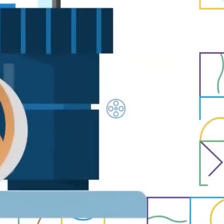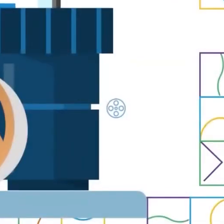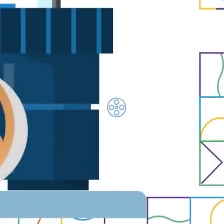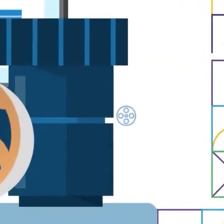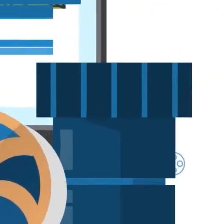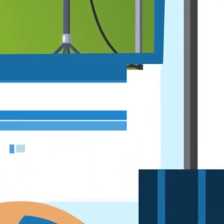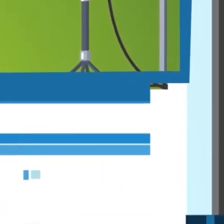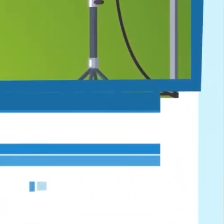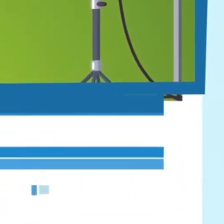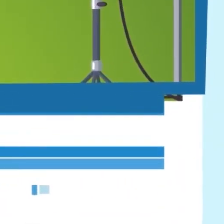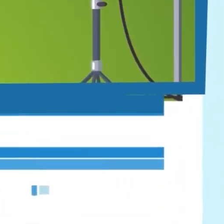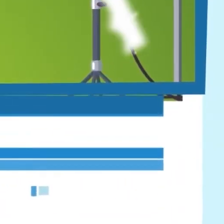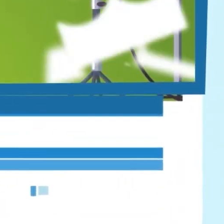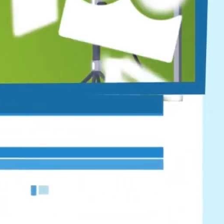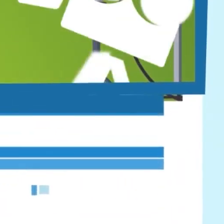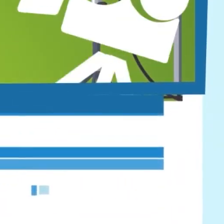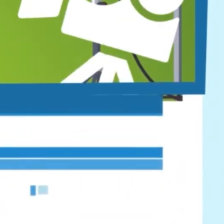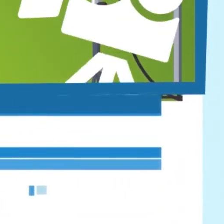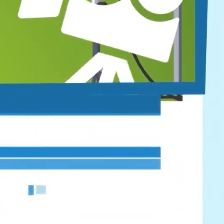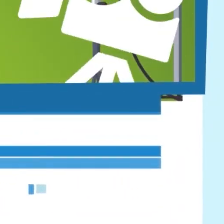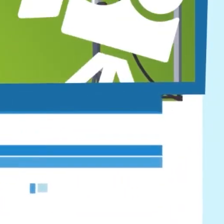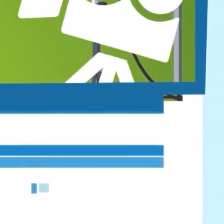E aí